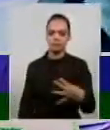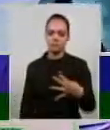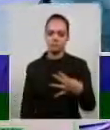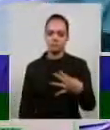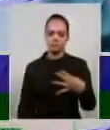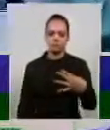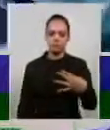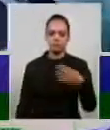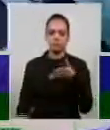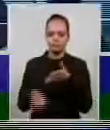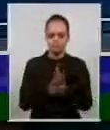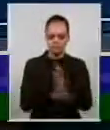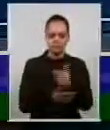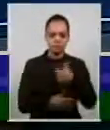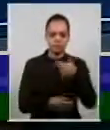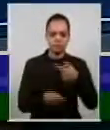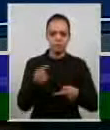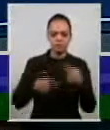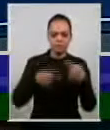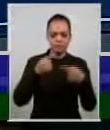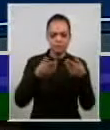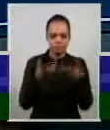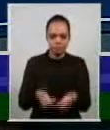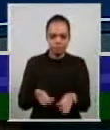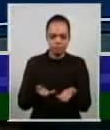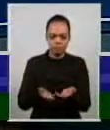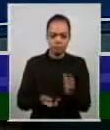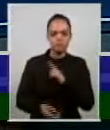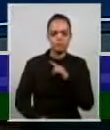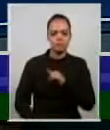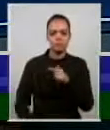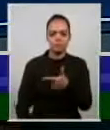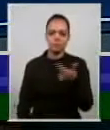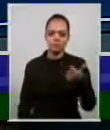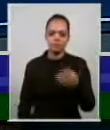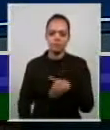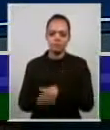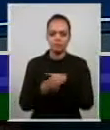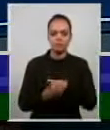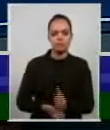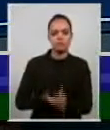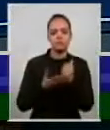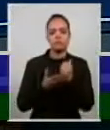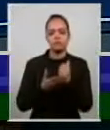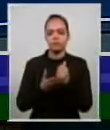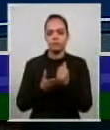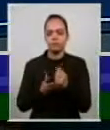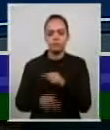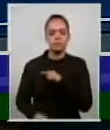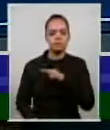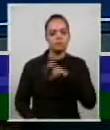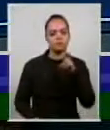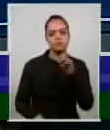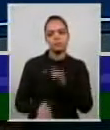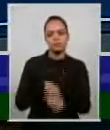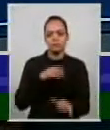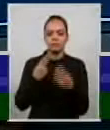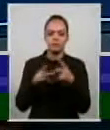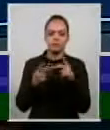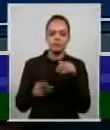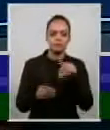722/2014. Foi aprovado em segunda discussão por 21 votos favoráveis, 5